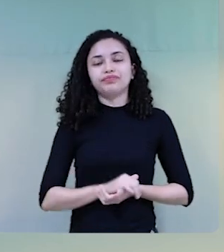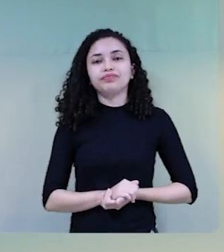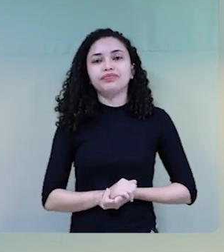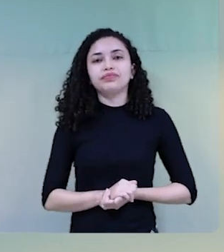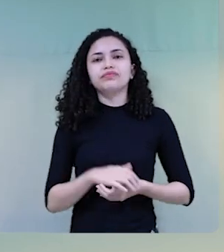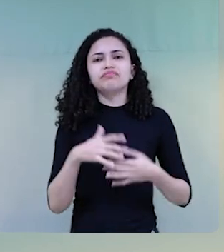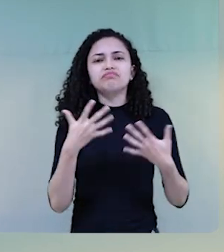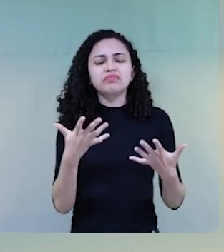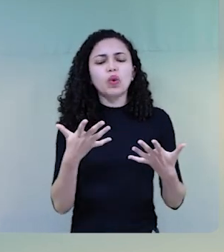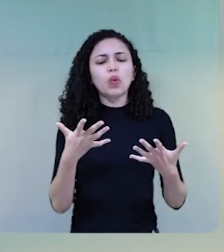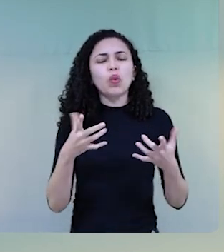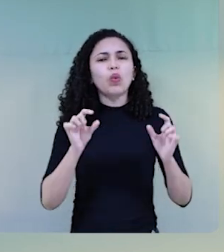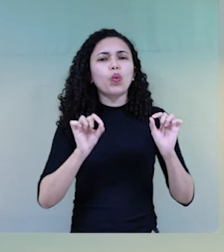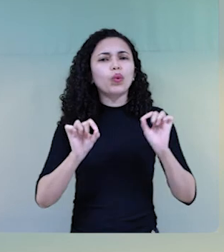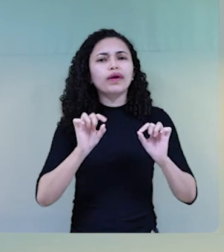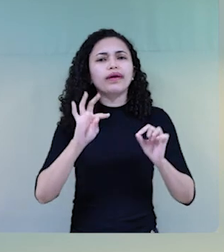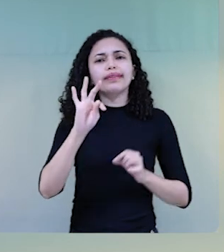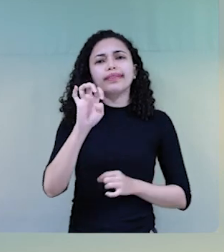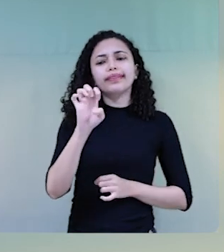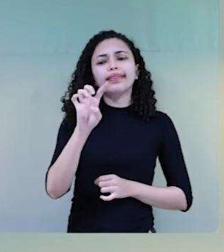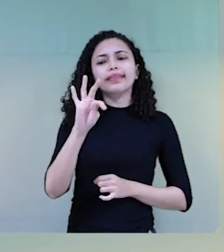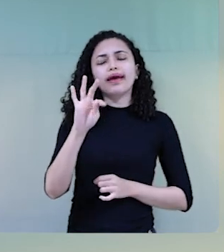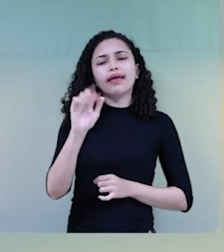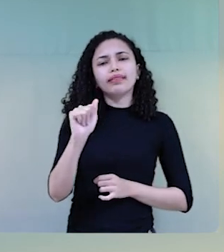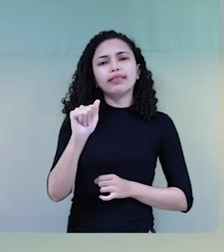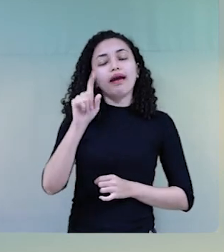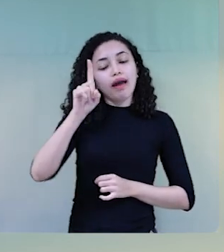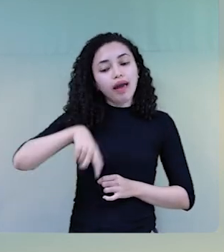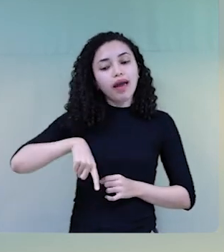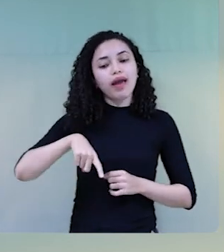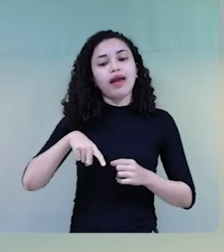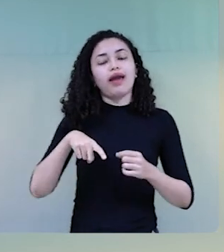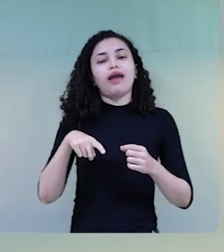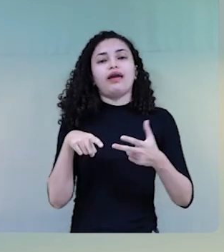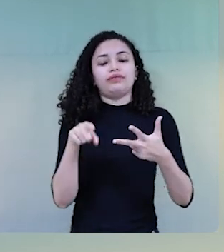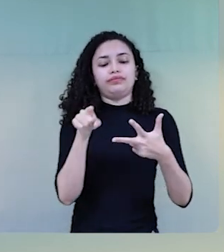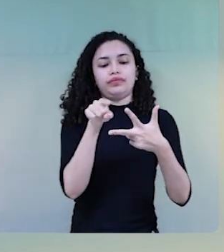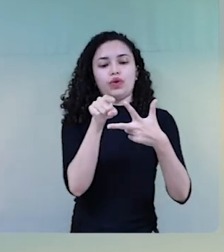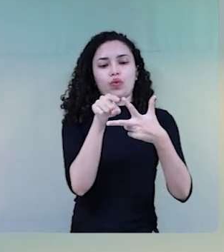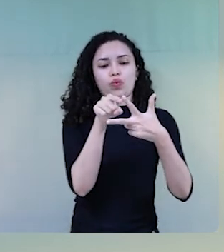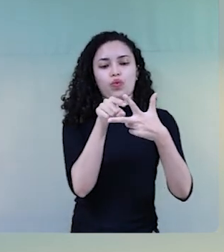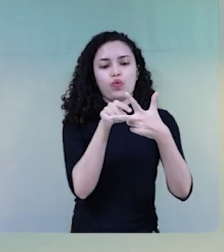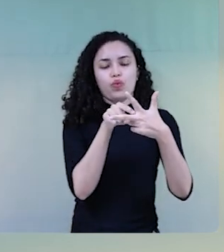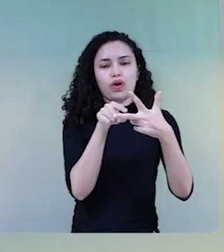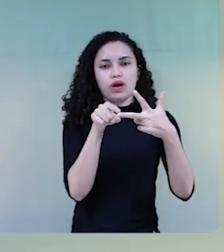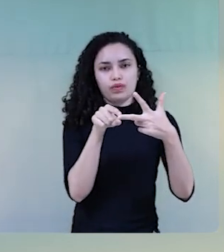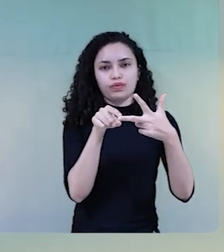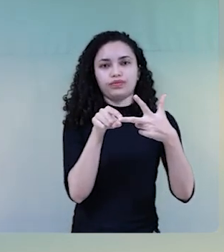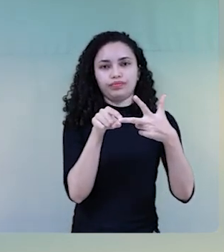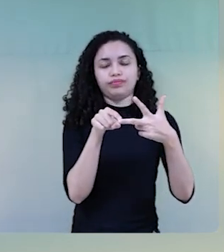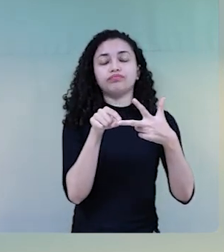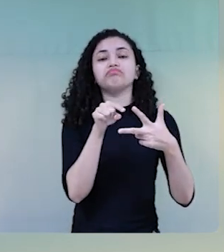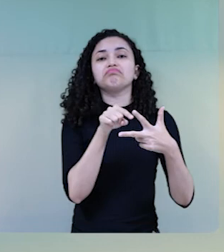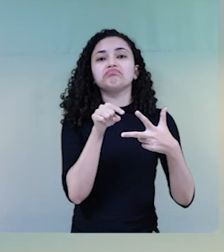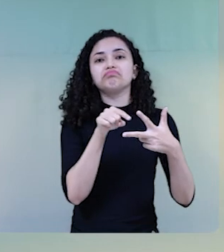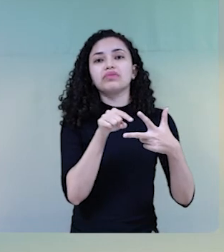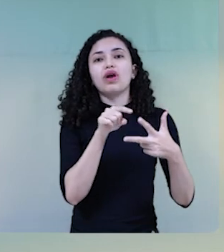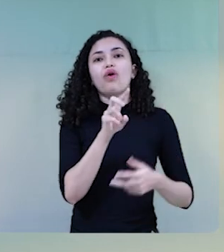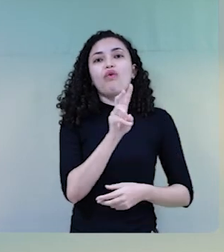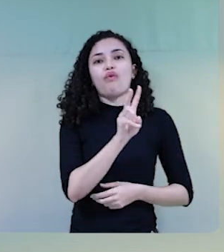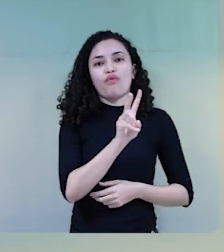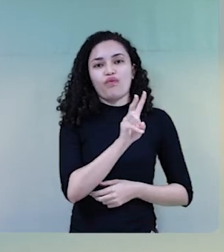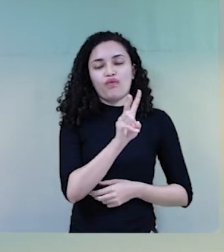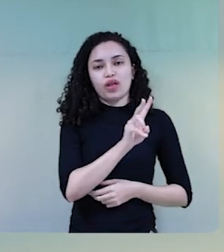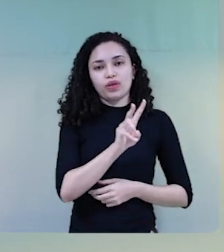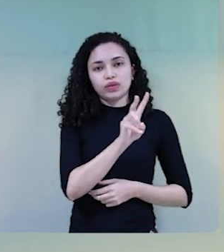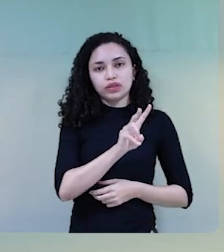E o que é esse θ? θ é o ângulo, pessoal, entre o vetor velocidade e o campo magnético. Então, por